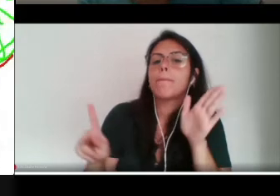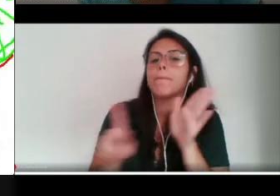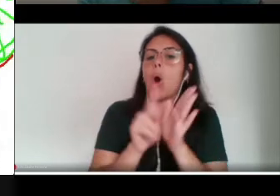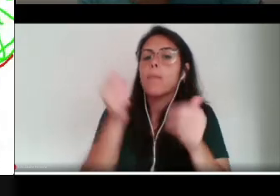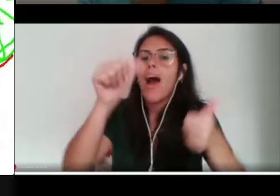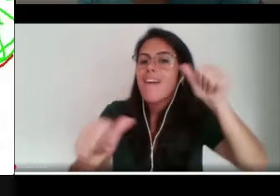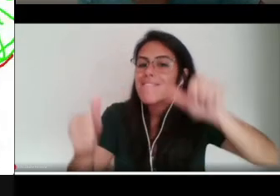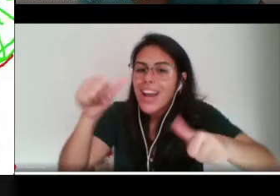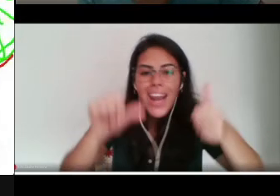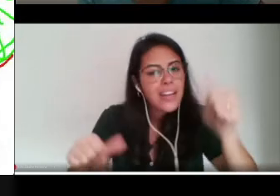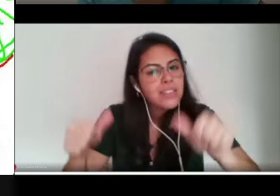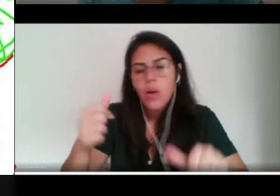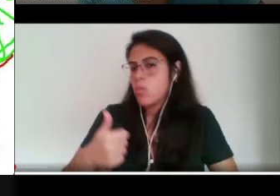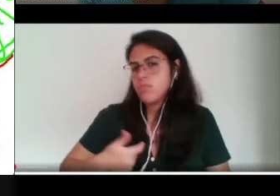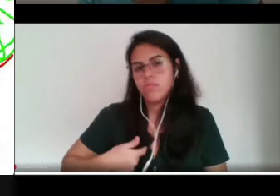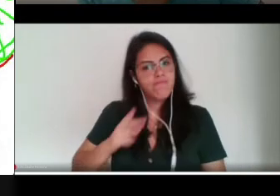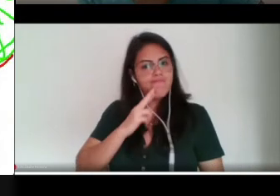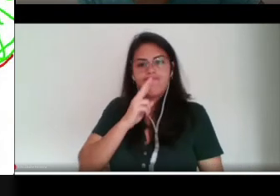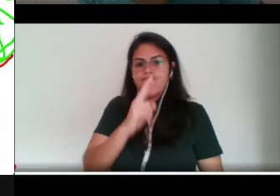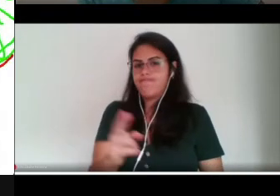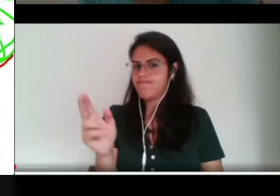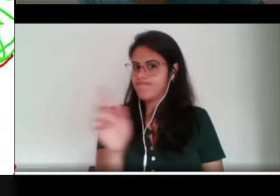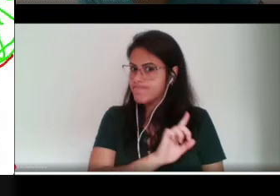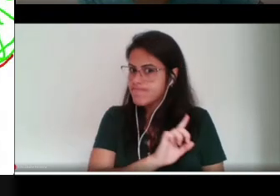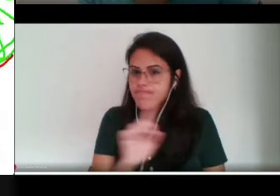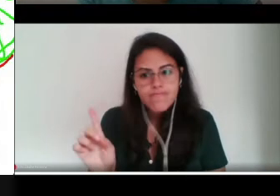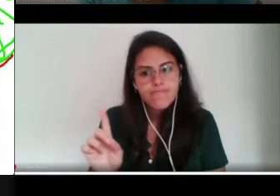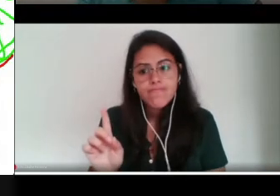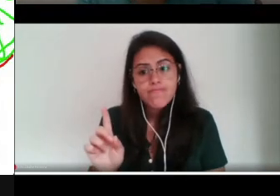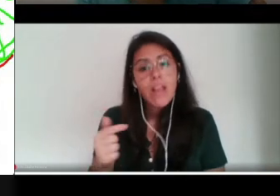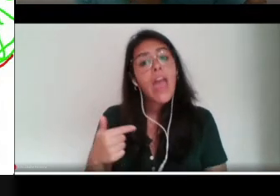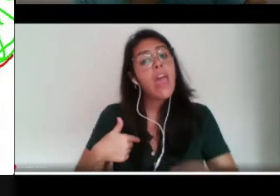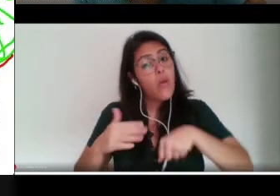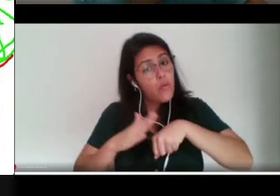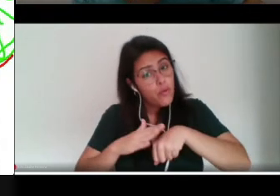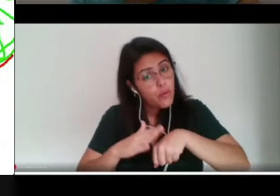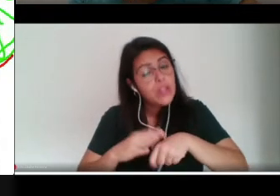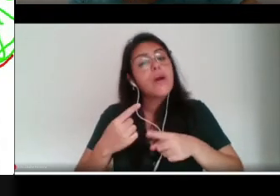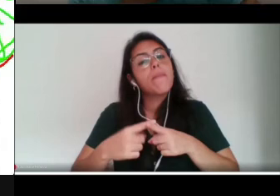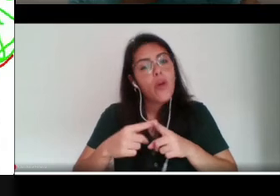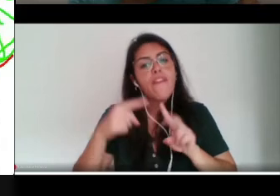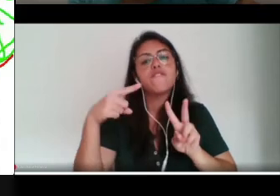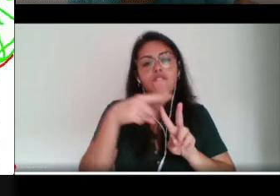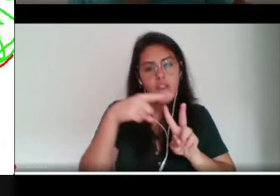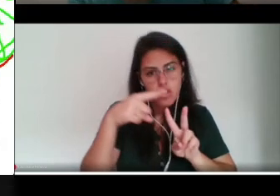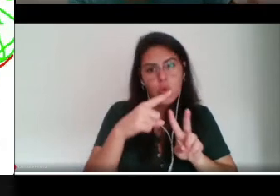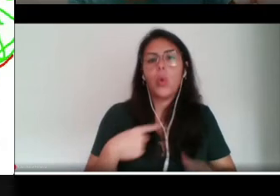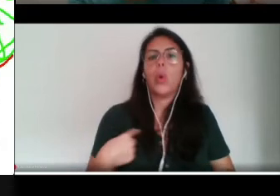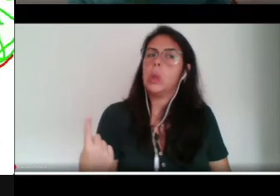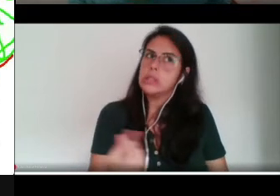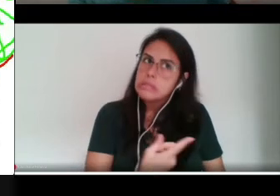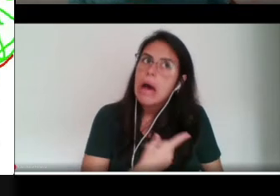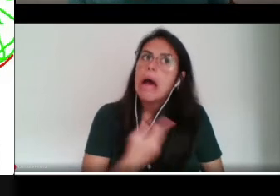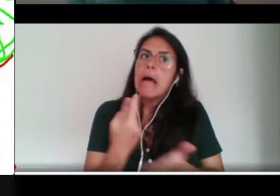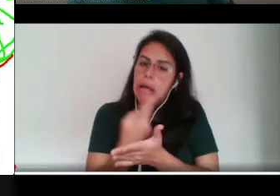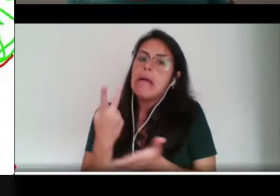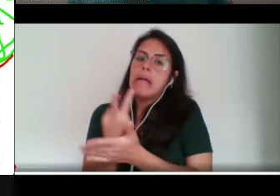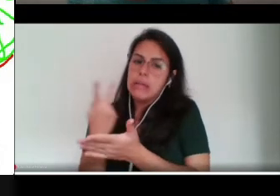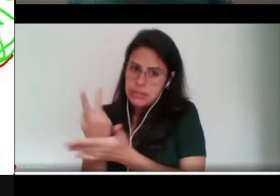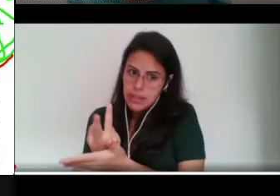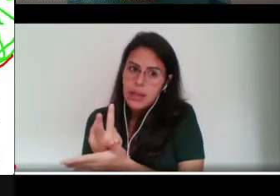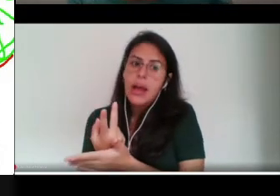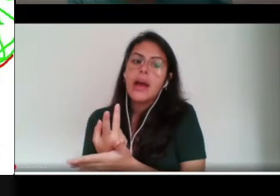muito, tá? É porque é muita conta, mas lembrem-se, eu só vou resolver exercício de avaliação do